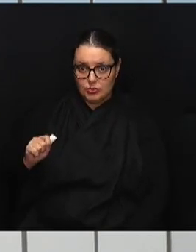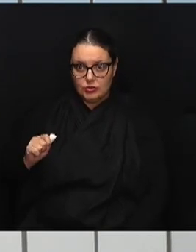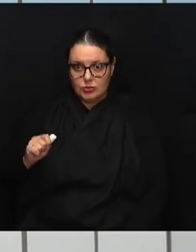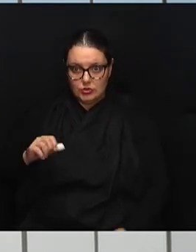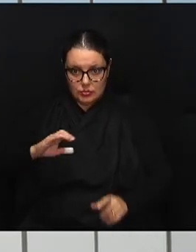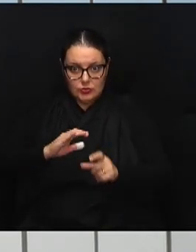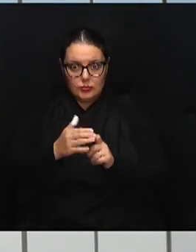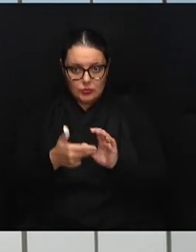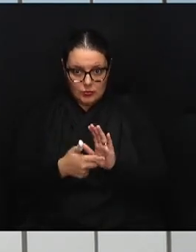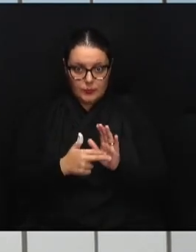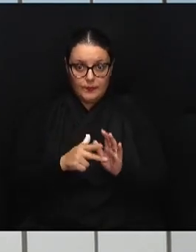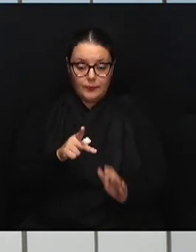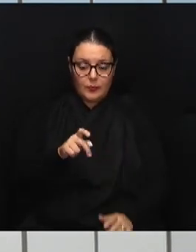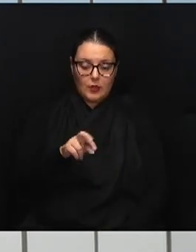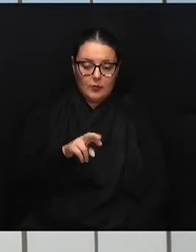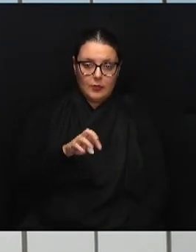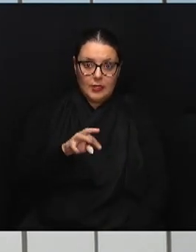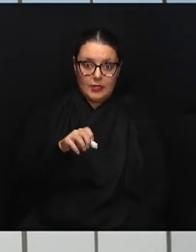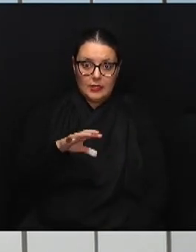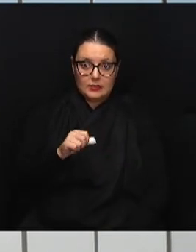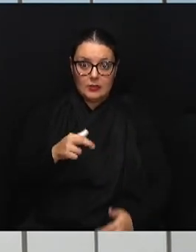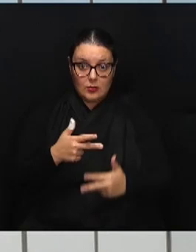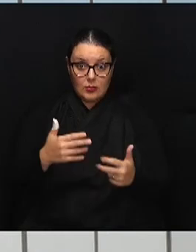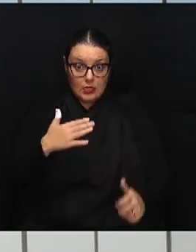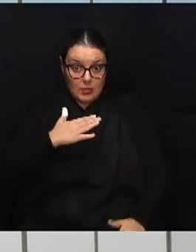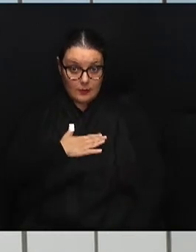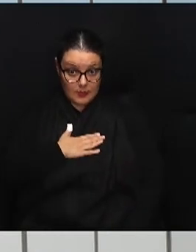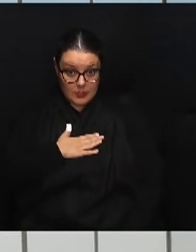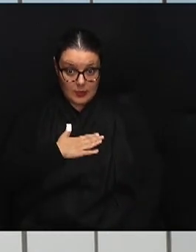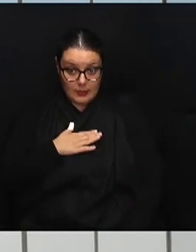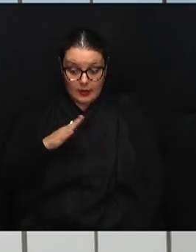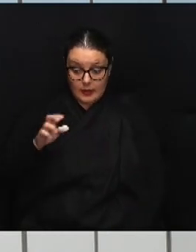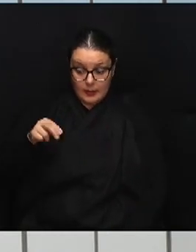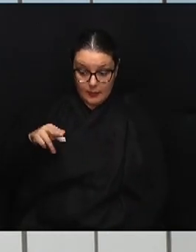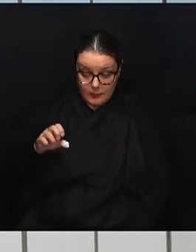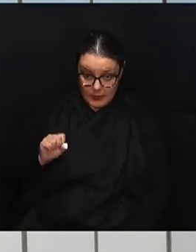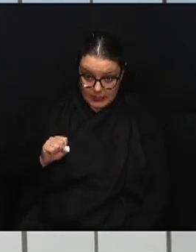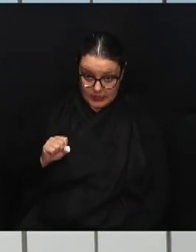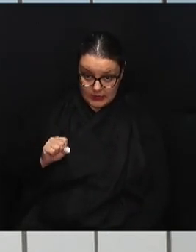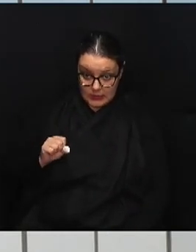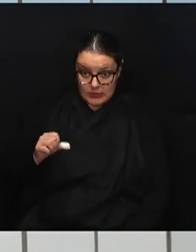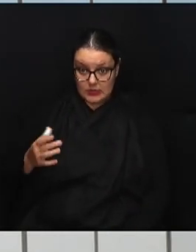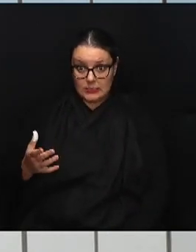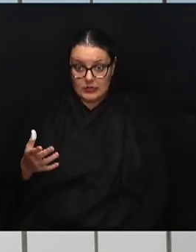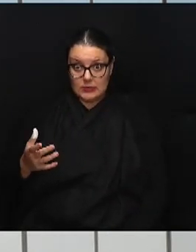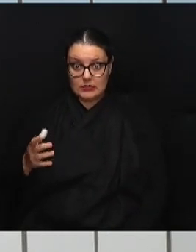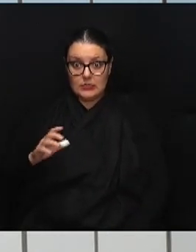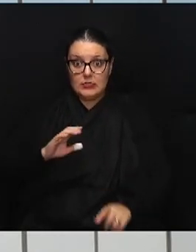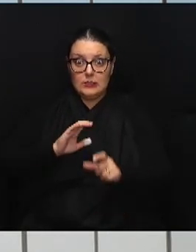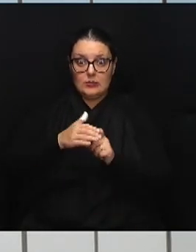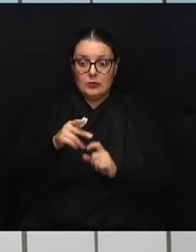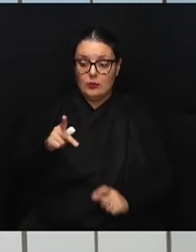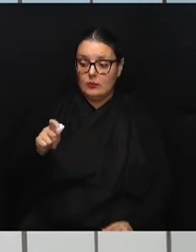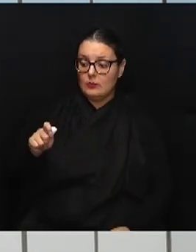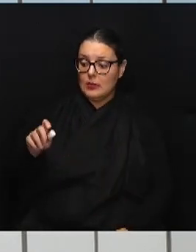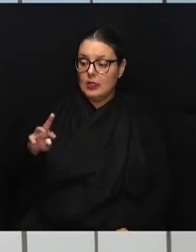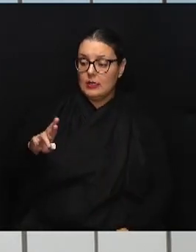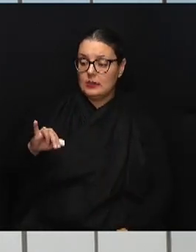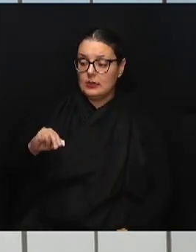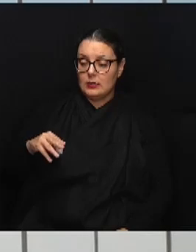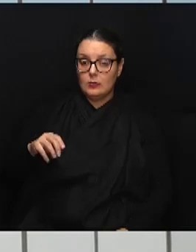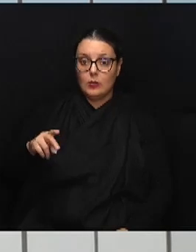pertence significa coisas que são minhas, sim, bens, né? E aí me veio a palavra patrimônio,